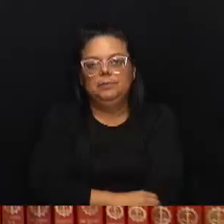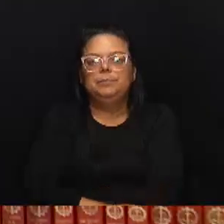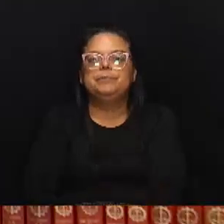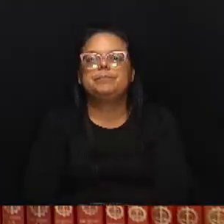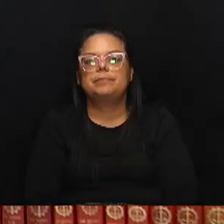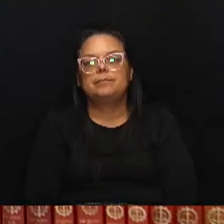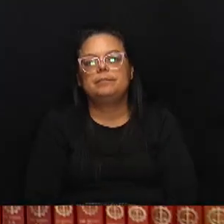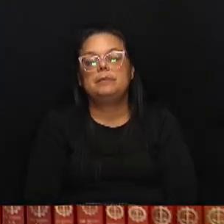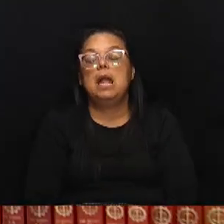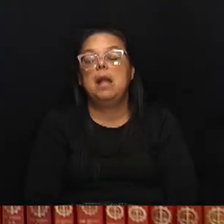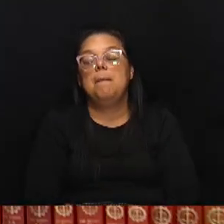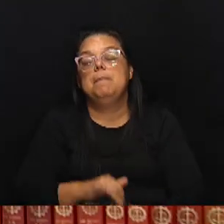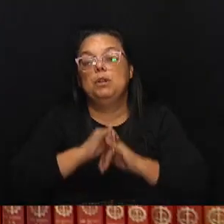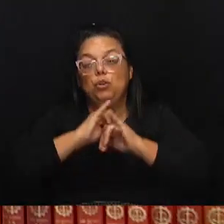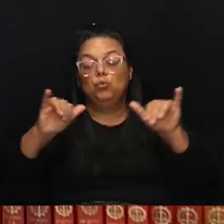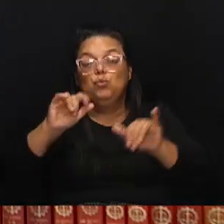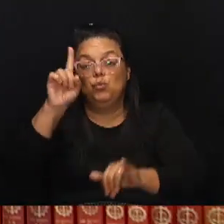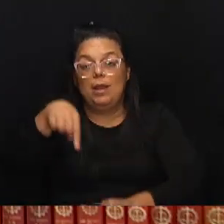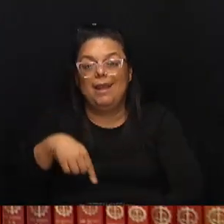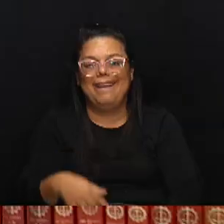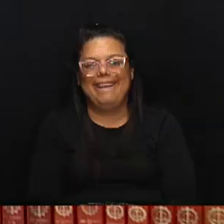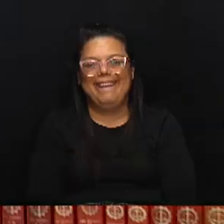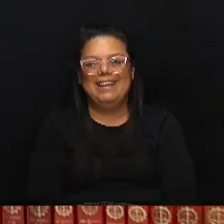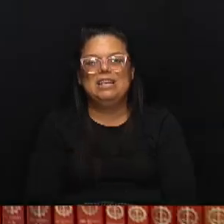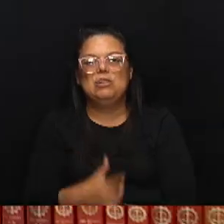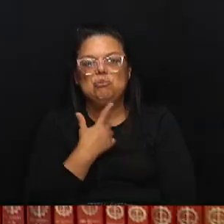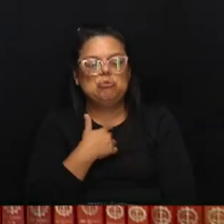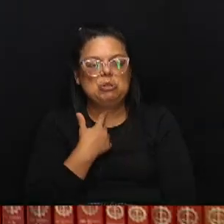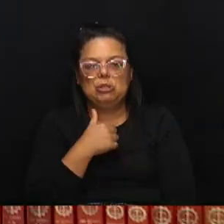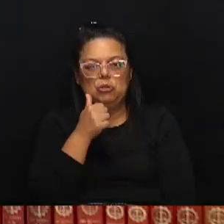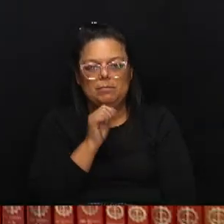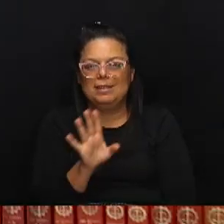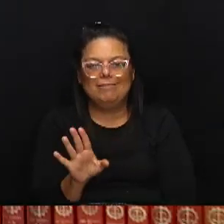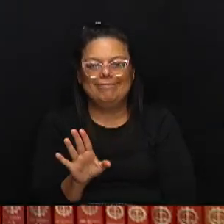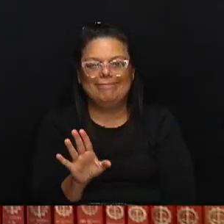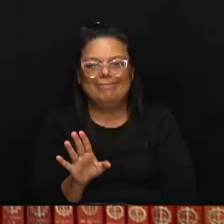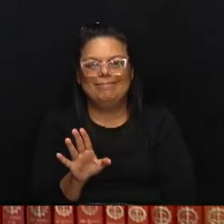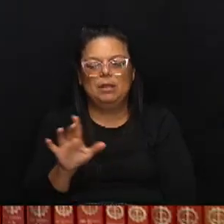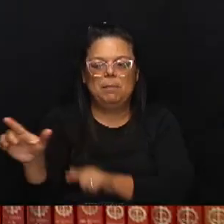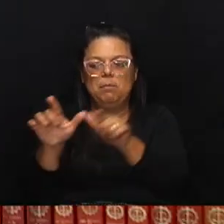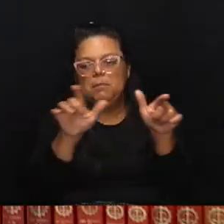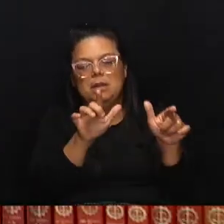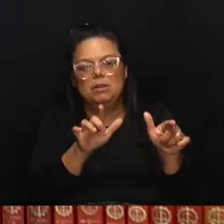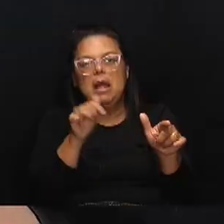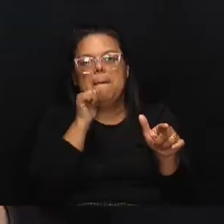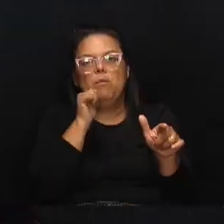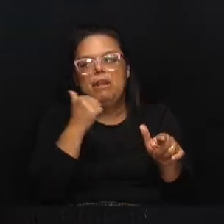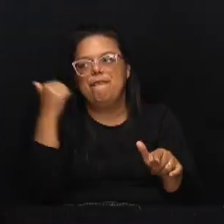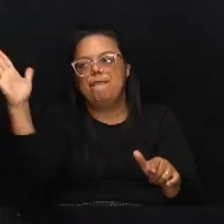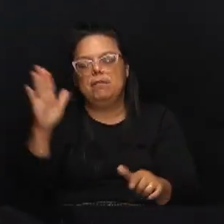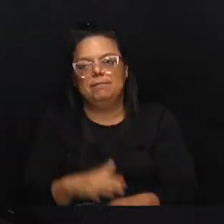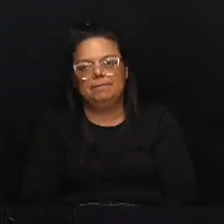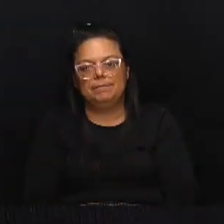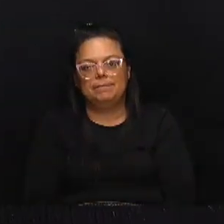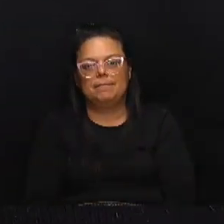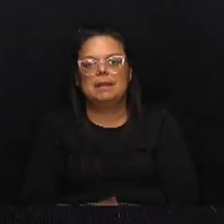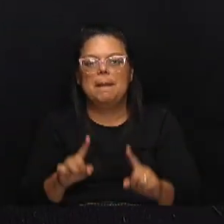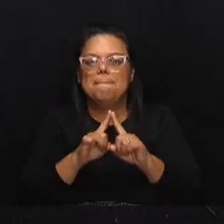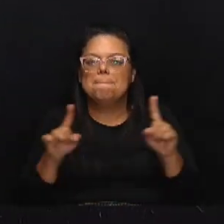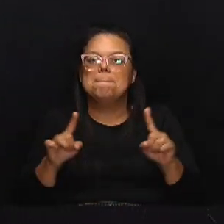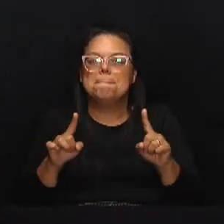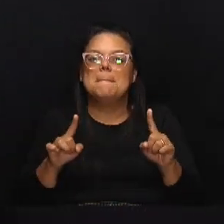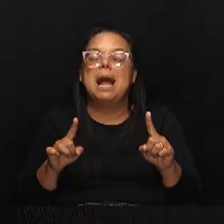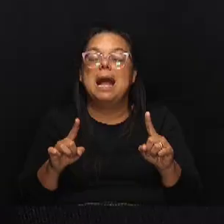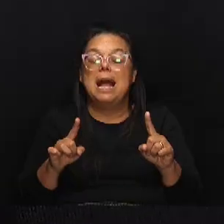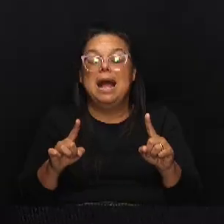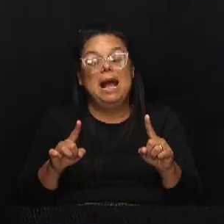O primeiro recado não desejamos mulher fora do mercado de trabalho. Mas, para não ir contra a